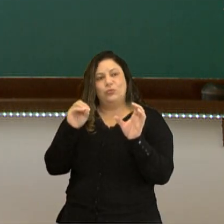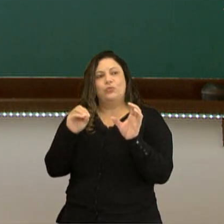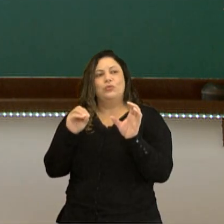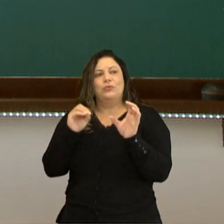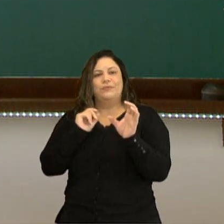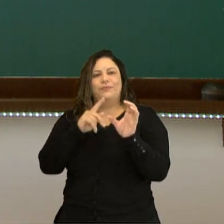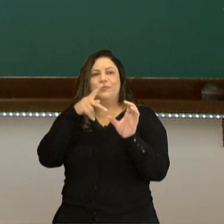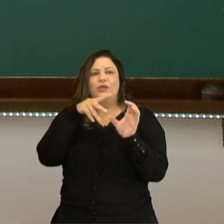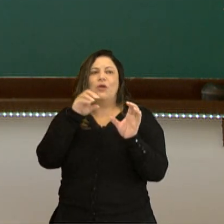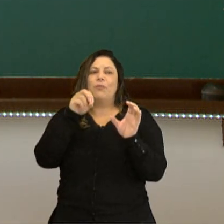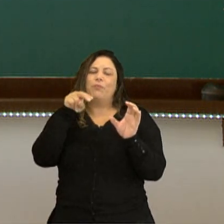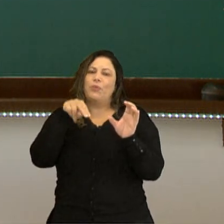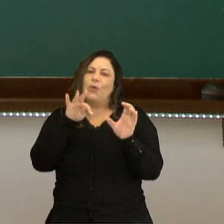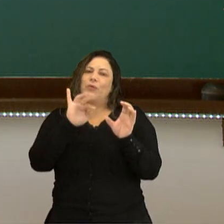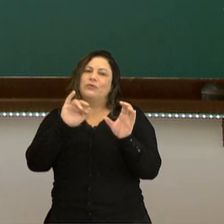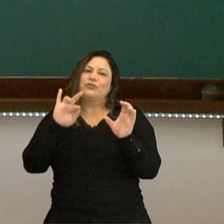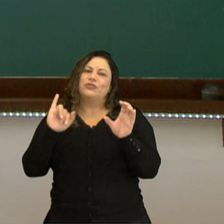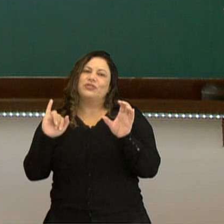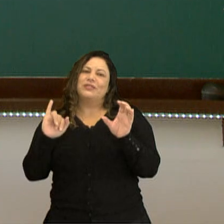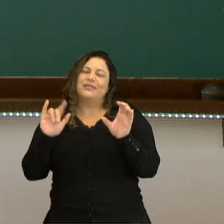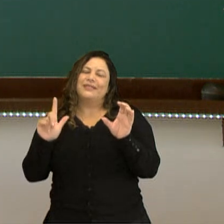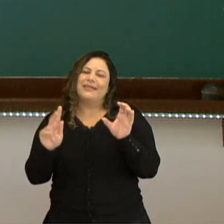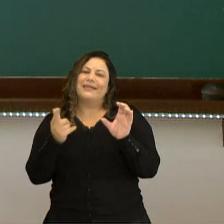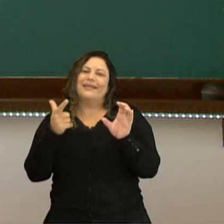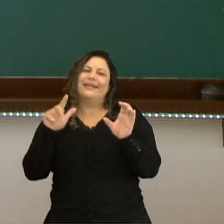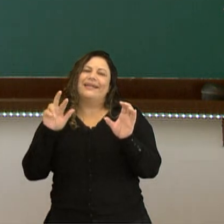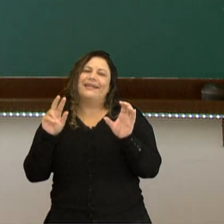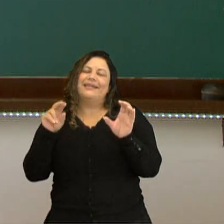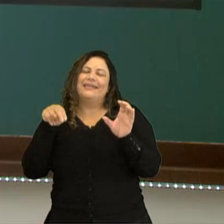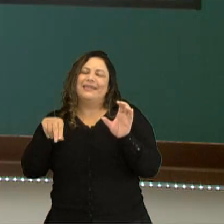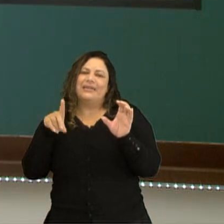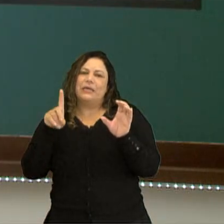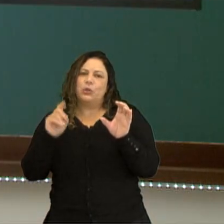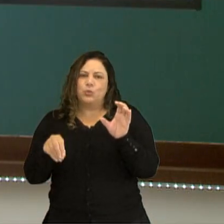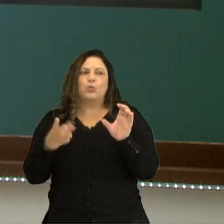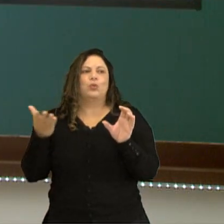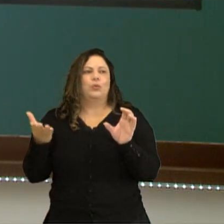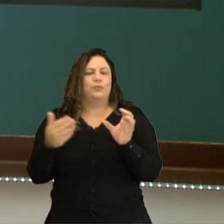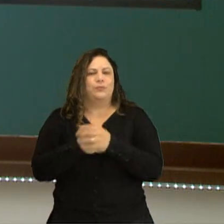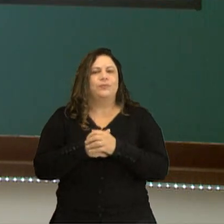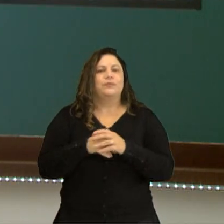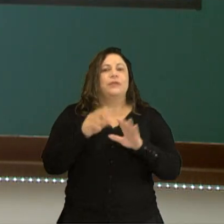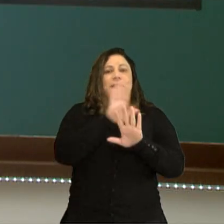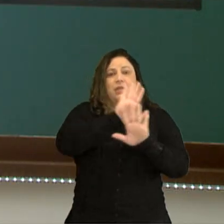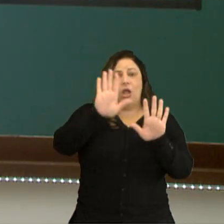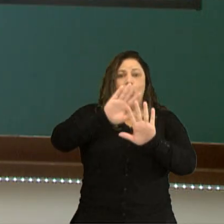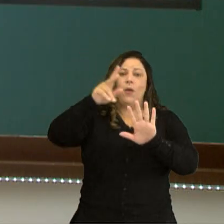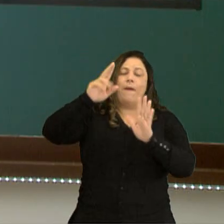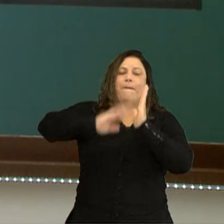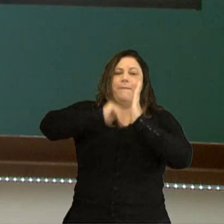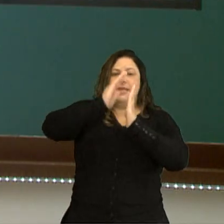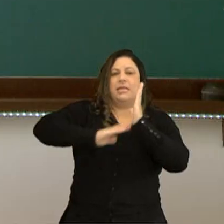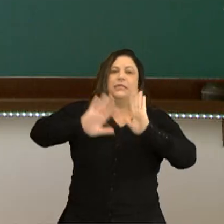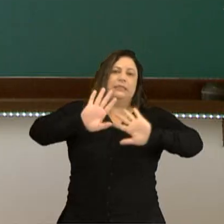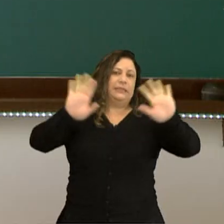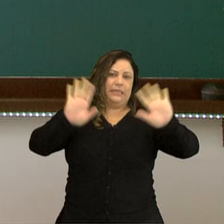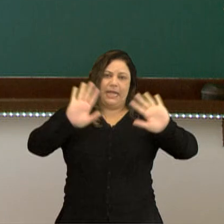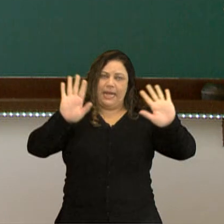ok? Não vou dizer, esquece o pincelar para não confundir com uma técnica anterior